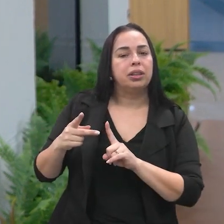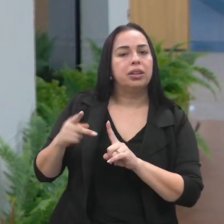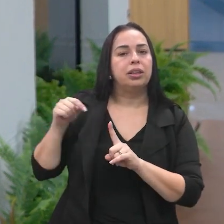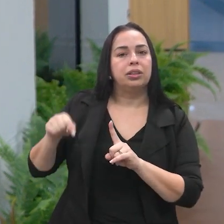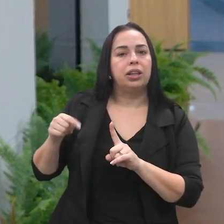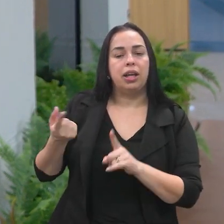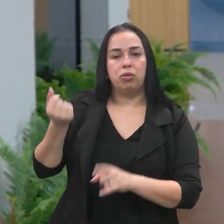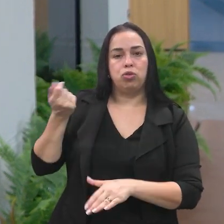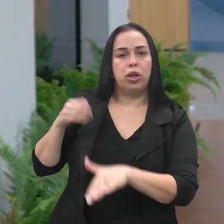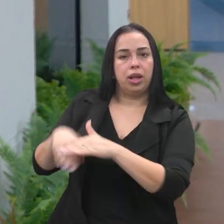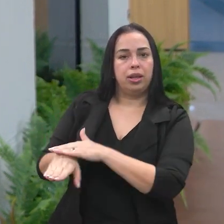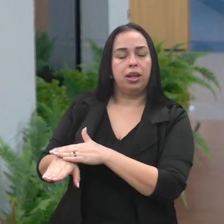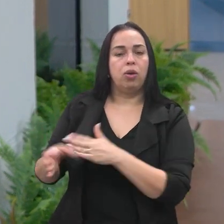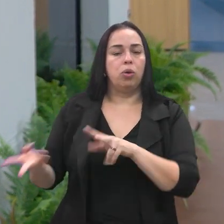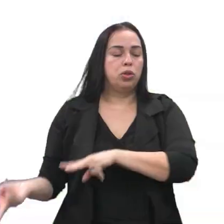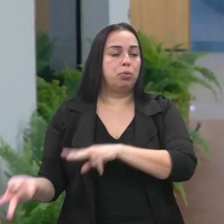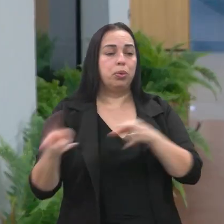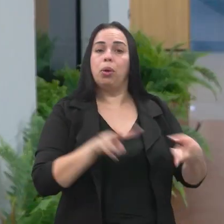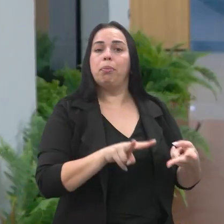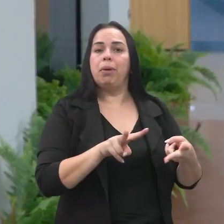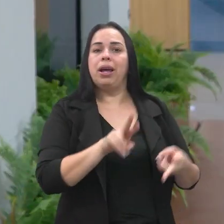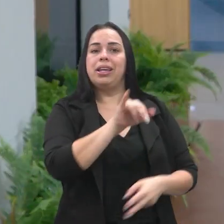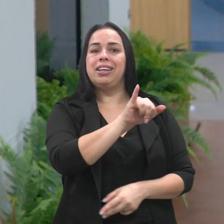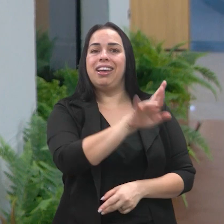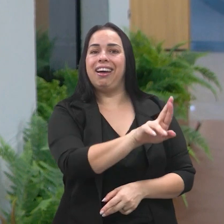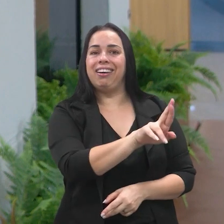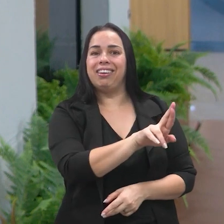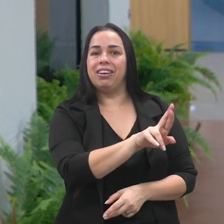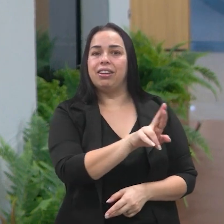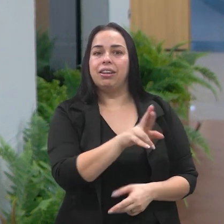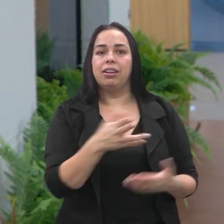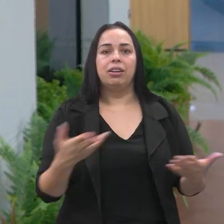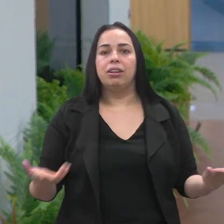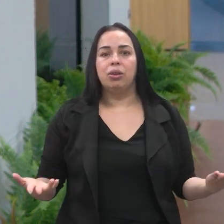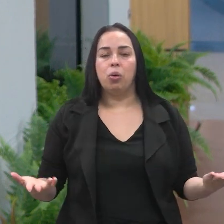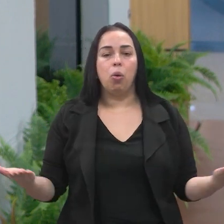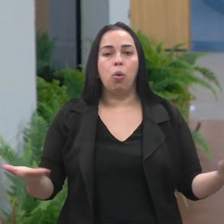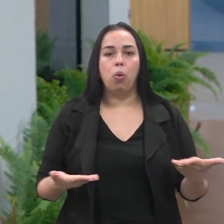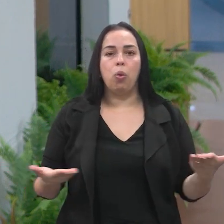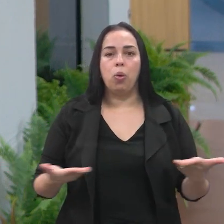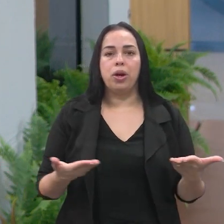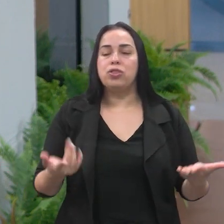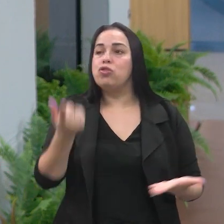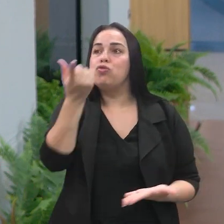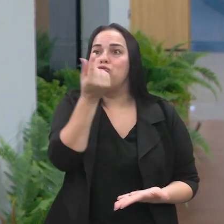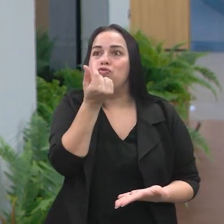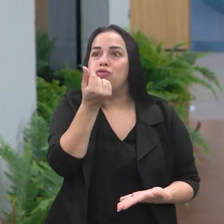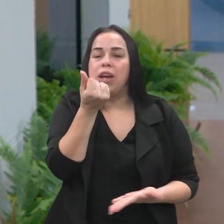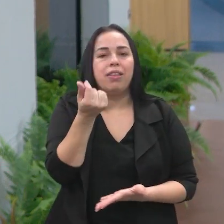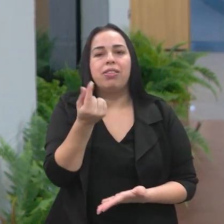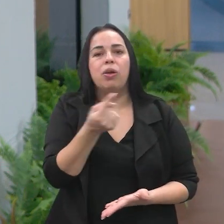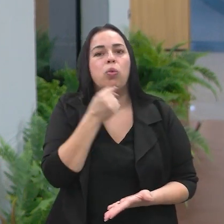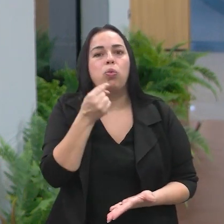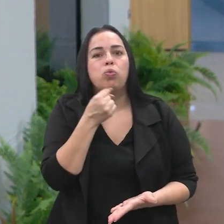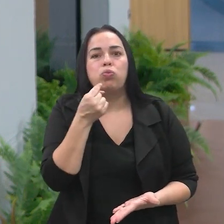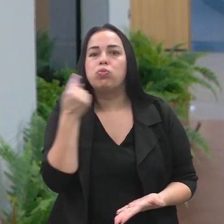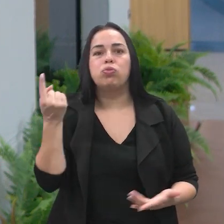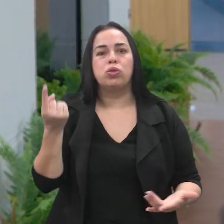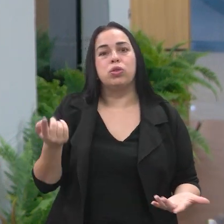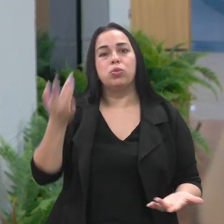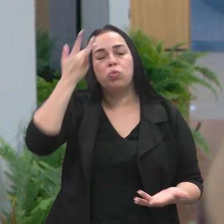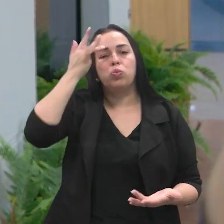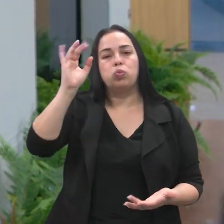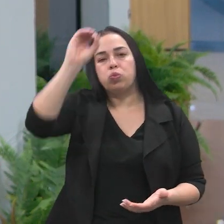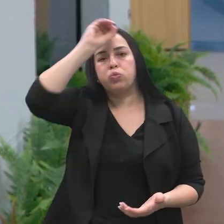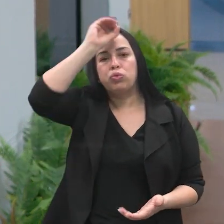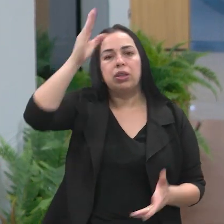Previdência Social Caixa Previdenciário. Hoje passou para a Receita Federal. Hoje não sabemos mais quanto entra de dinheiro.